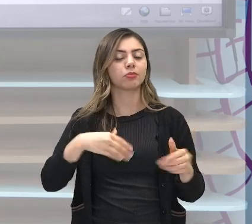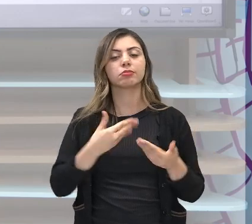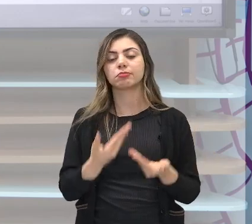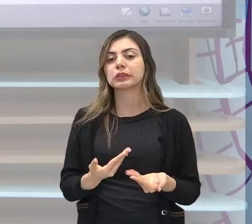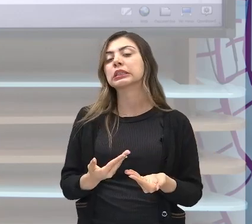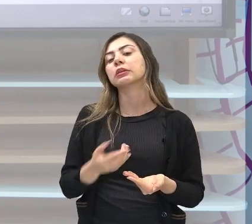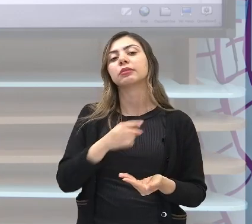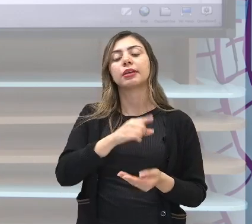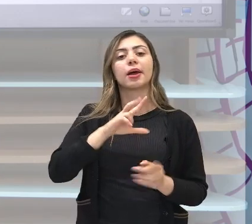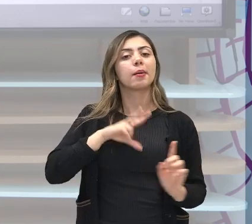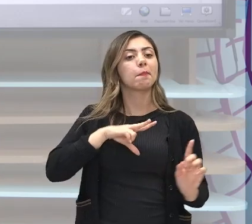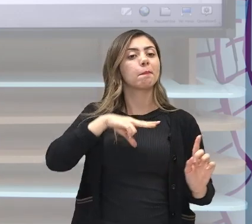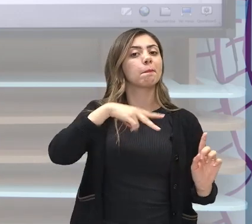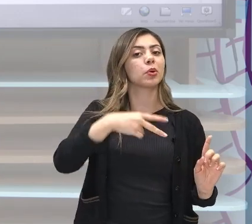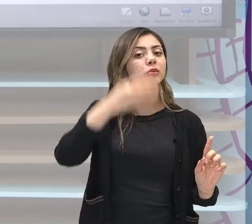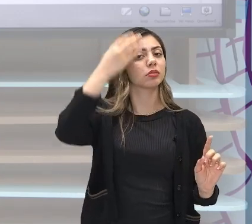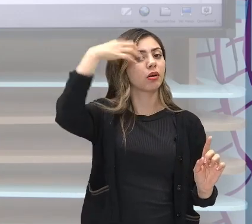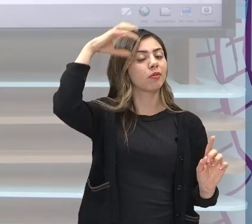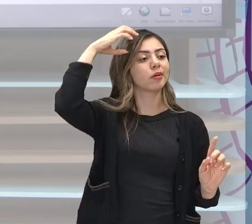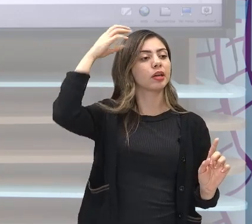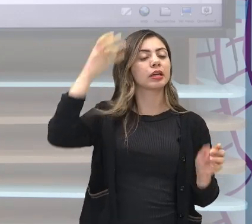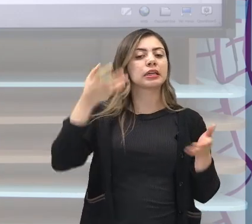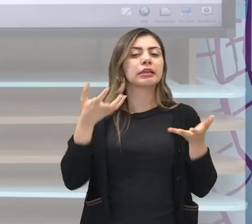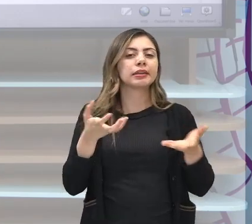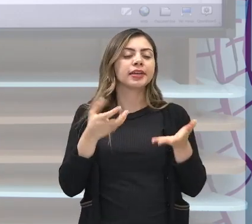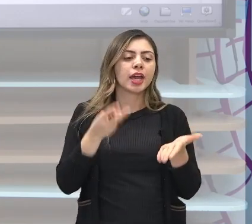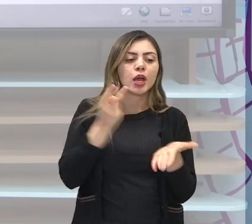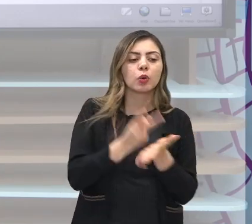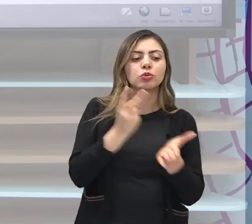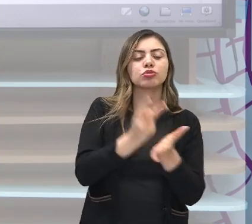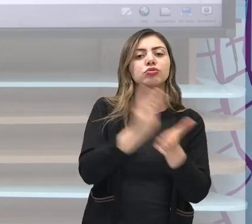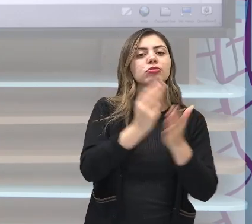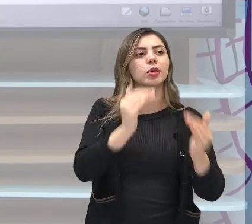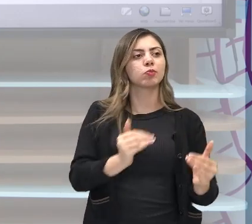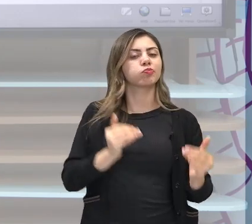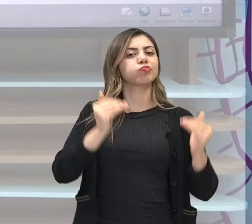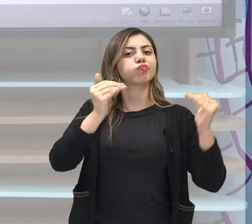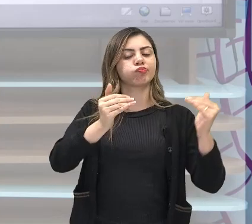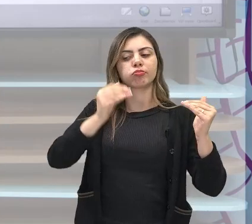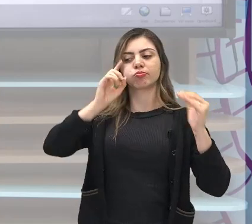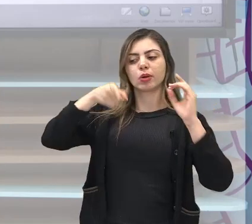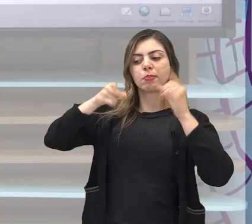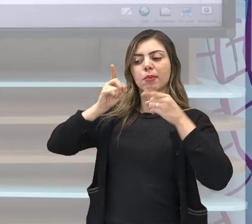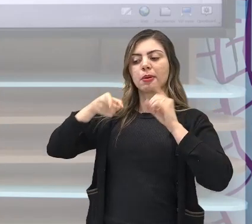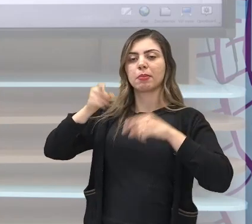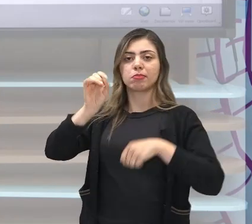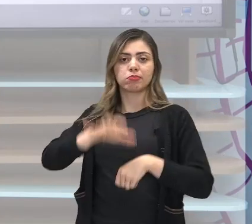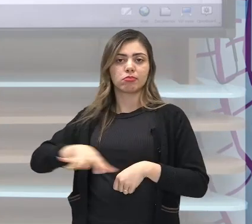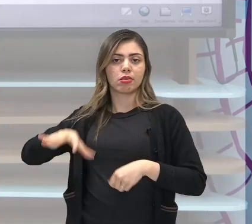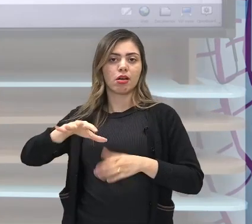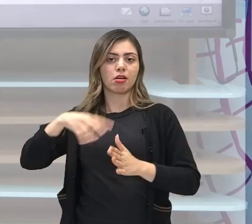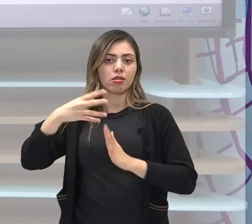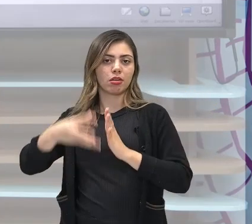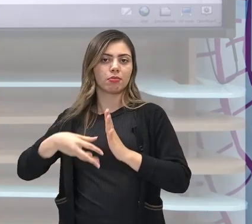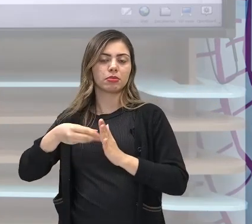na tentativa de manter o seu poderio, né, e do seu domínio na região